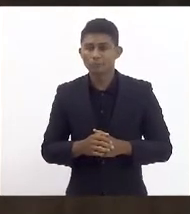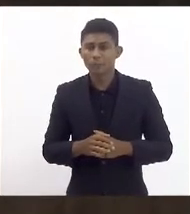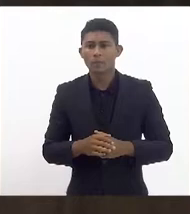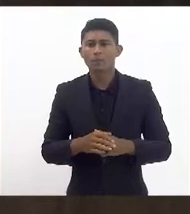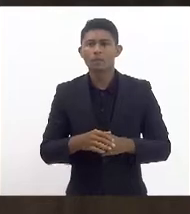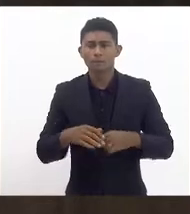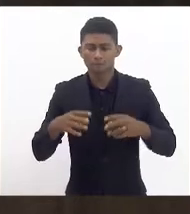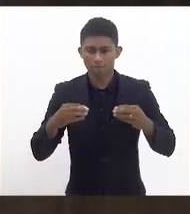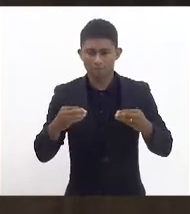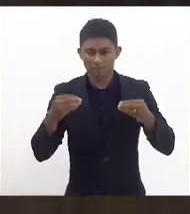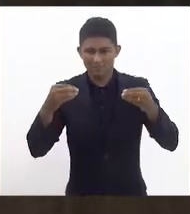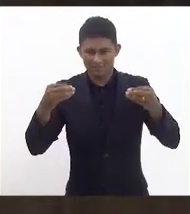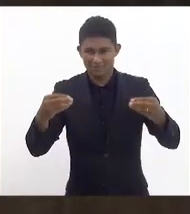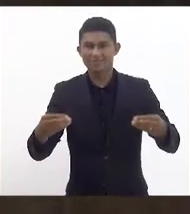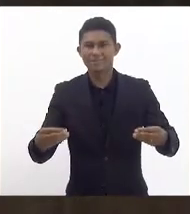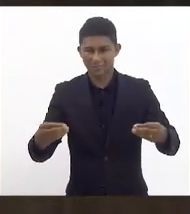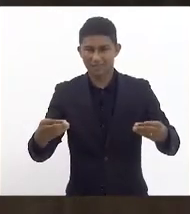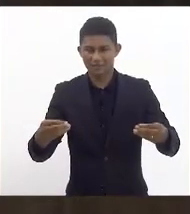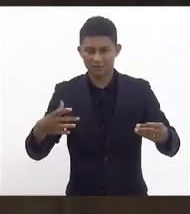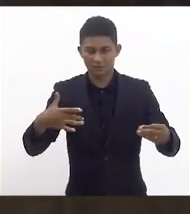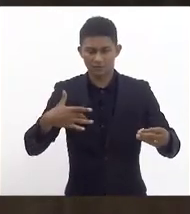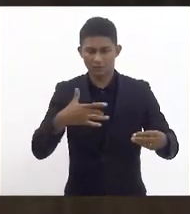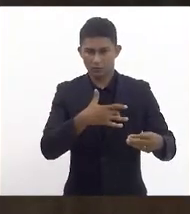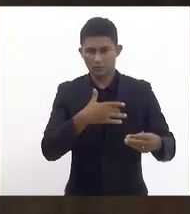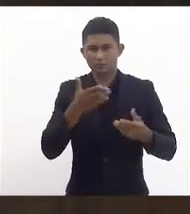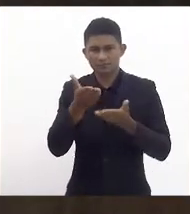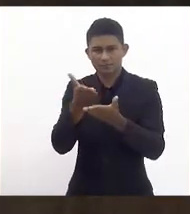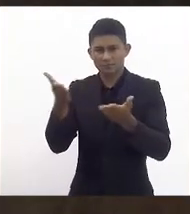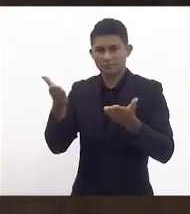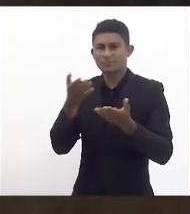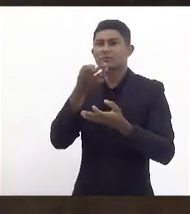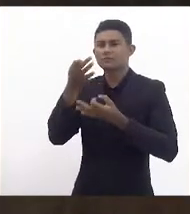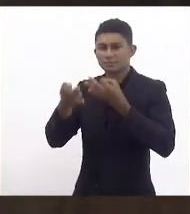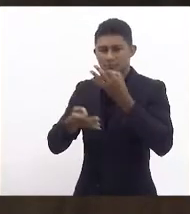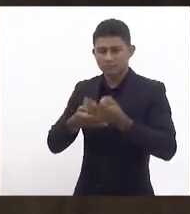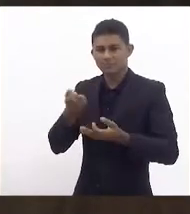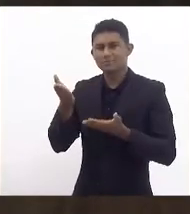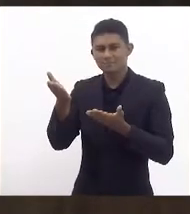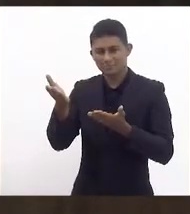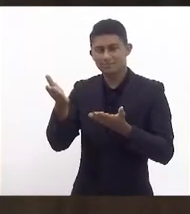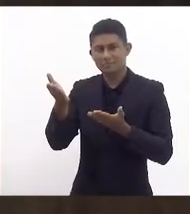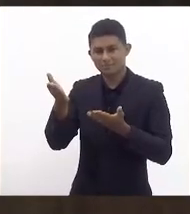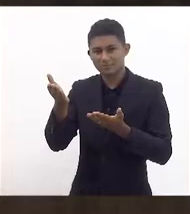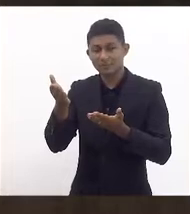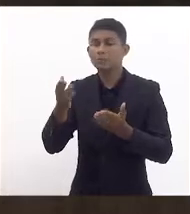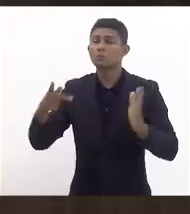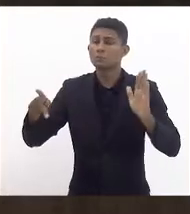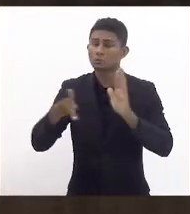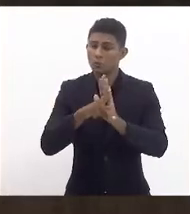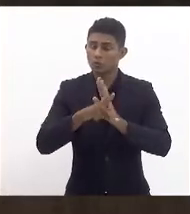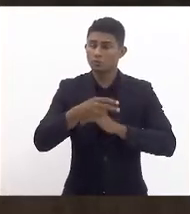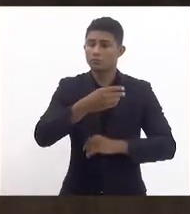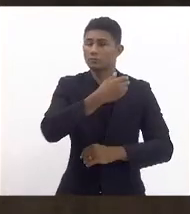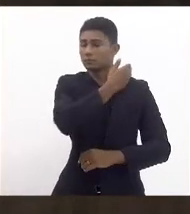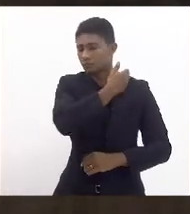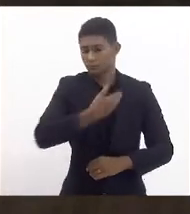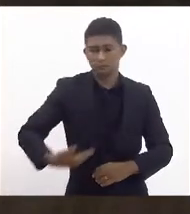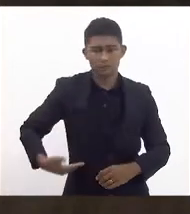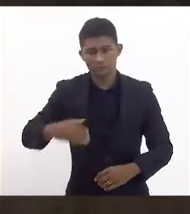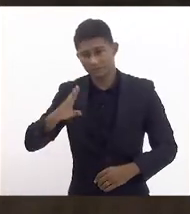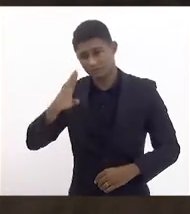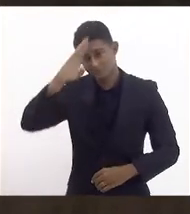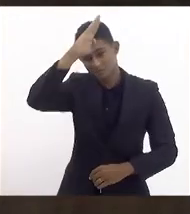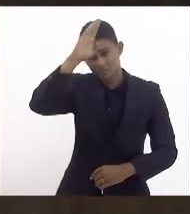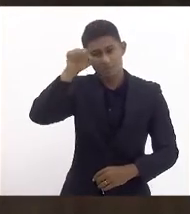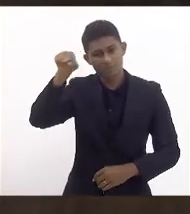próprio Ministério, o Ministério da Saúde, esse mesmo que é do governo Bolsonaro, que